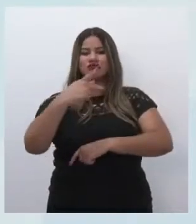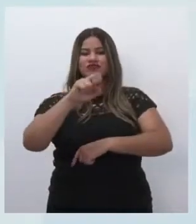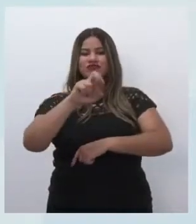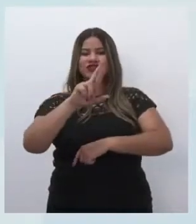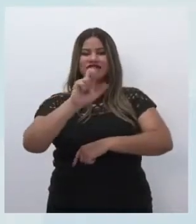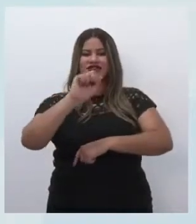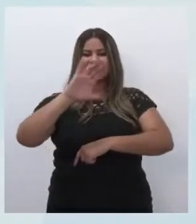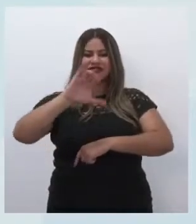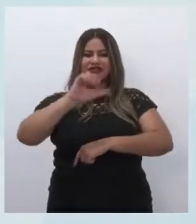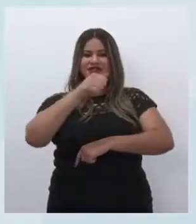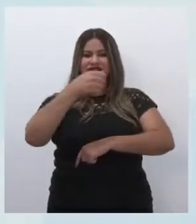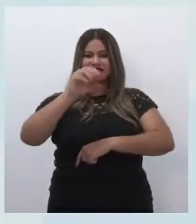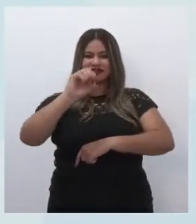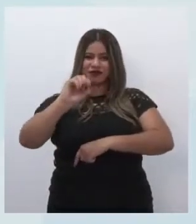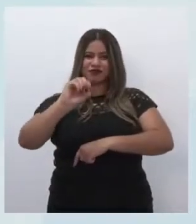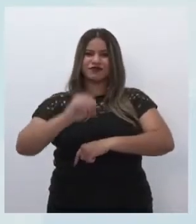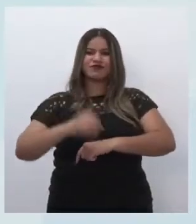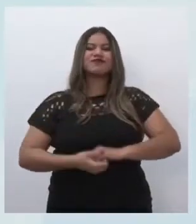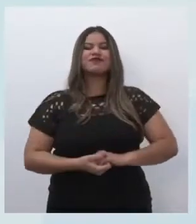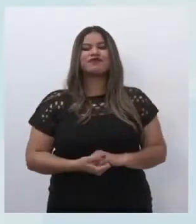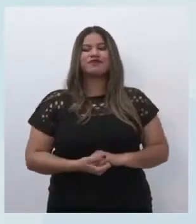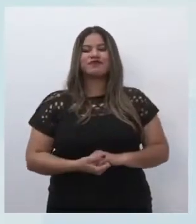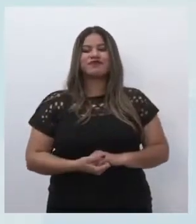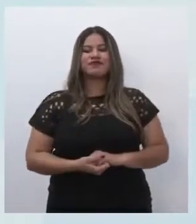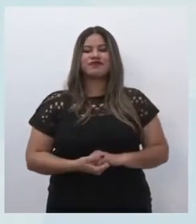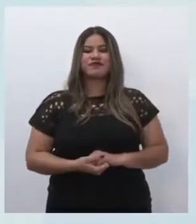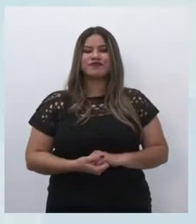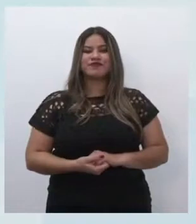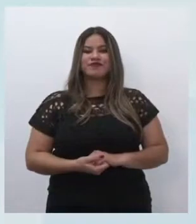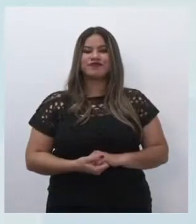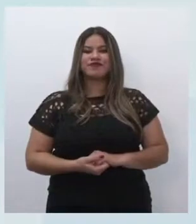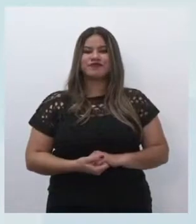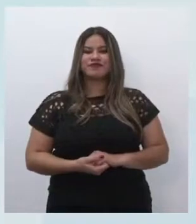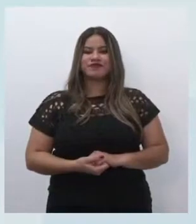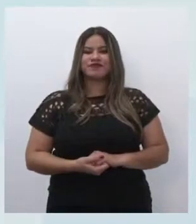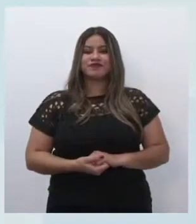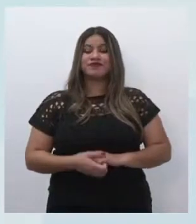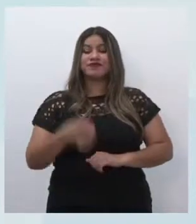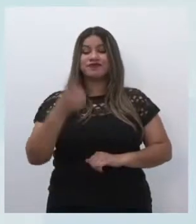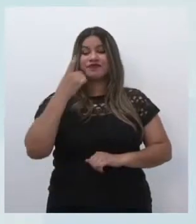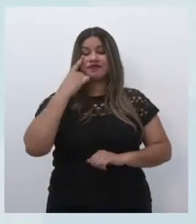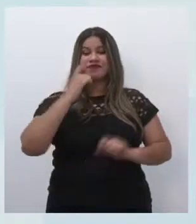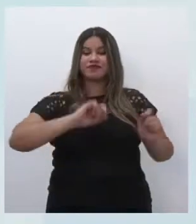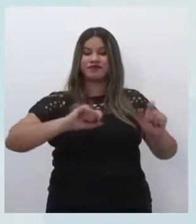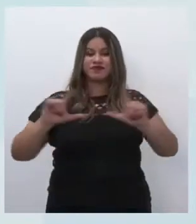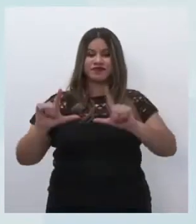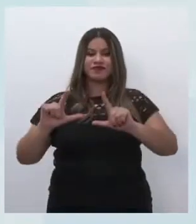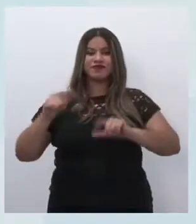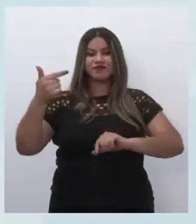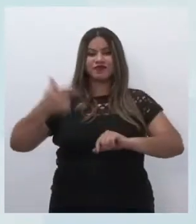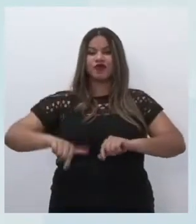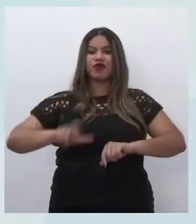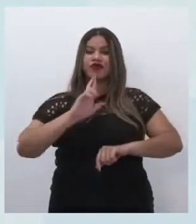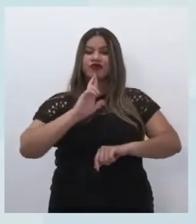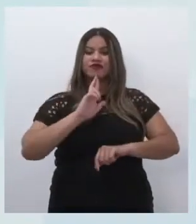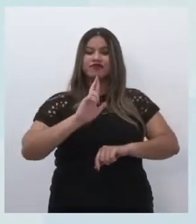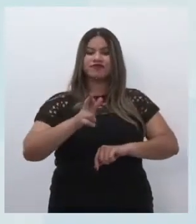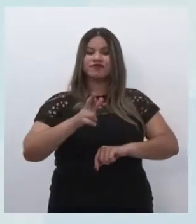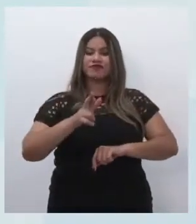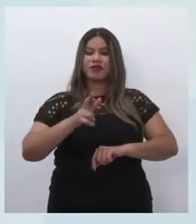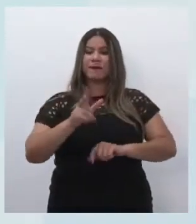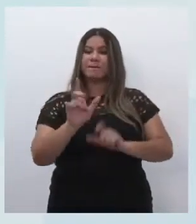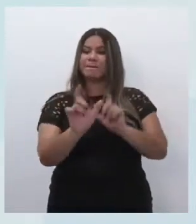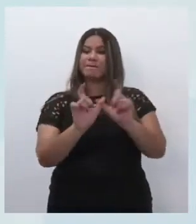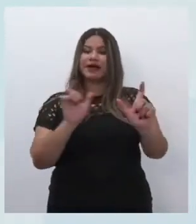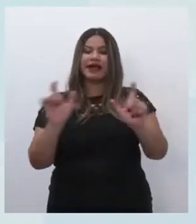vamos conferir? A gente deu... Vamos colocar lá no próximo slide. Não vai aparecer a palavra,